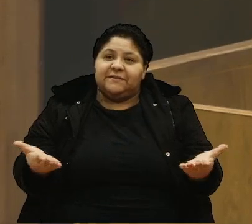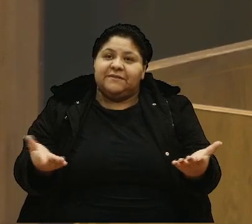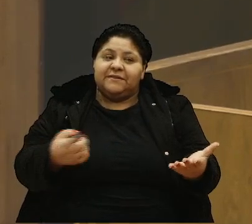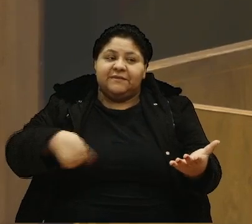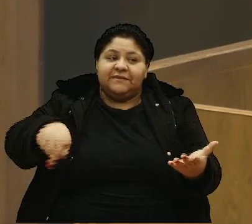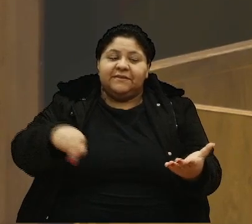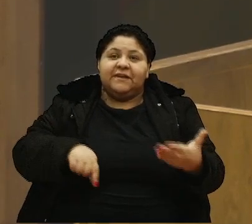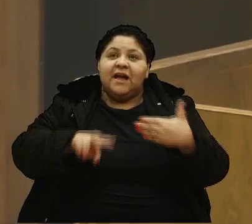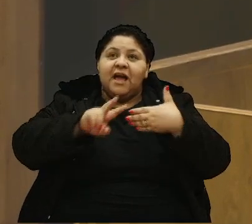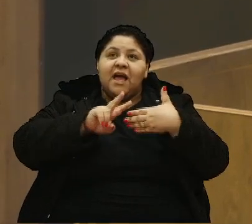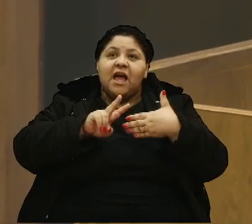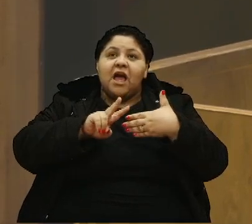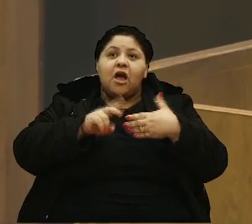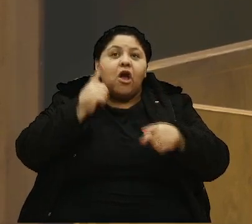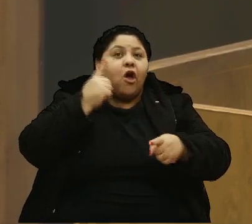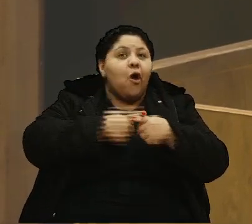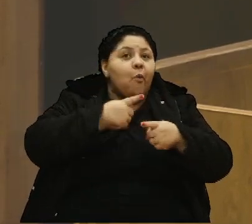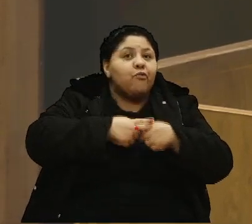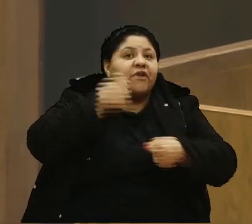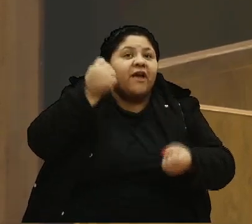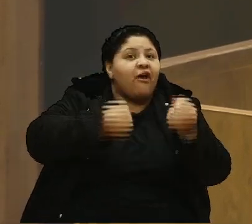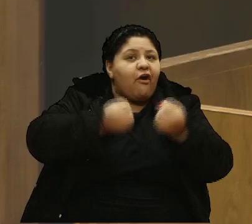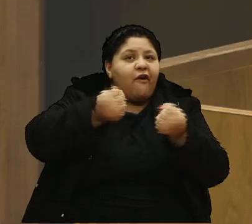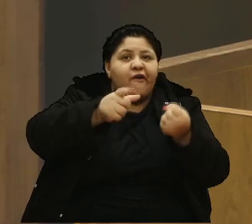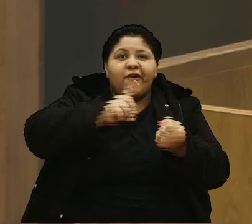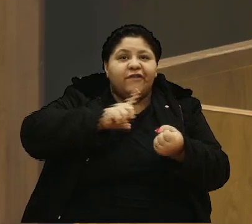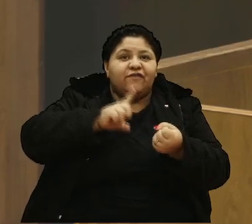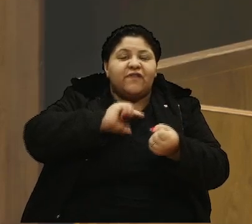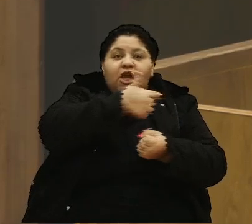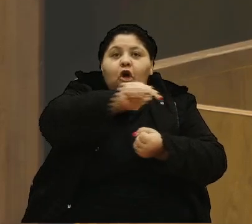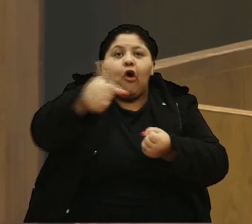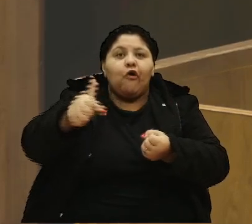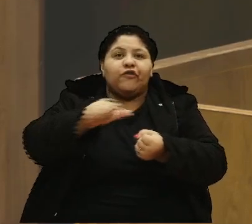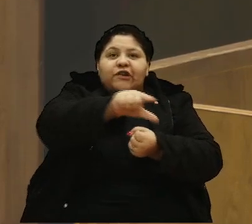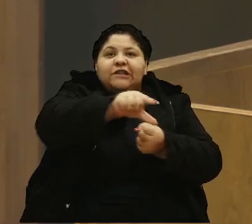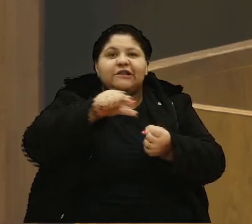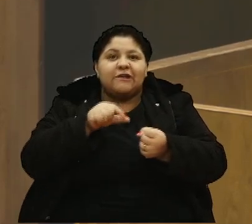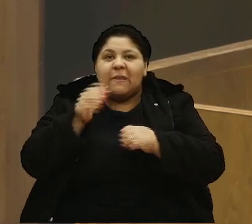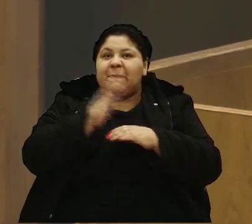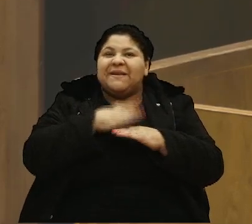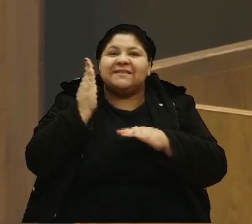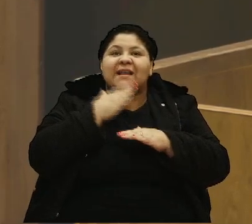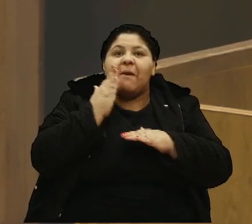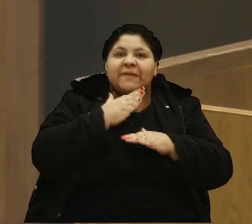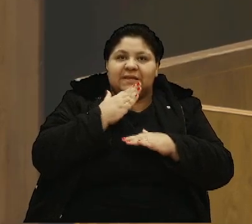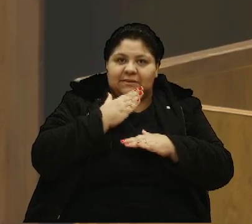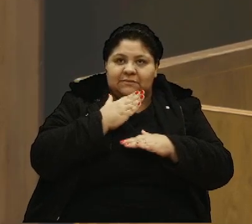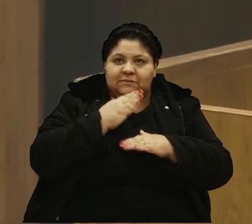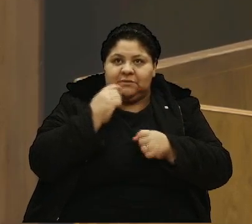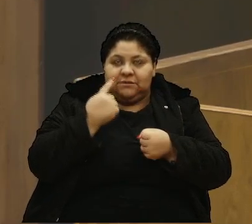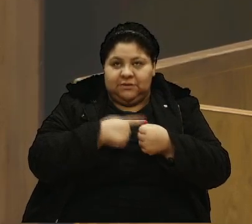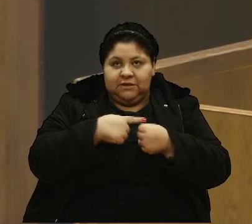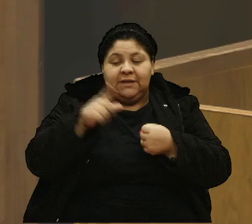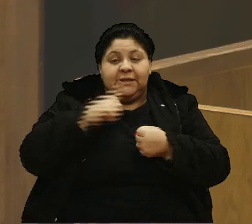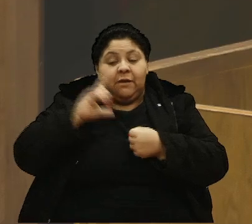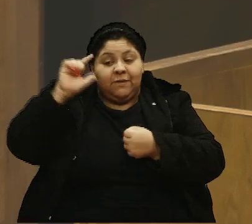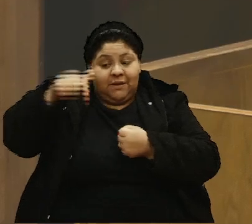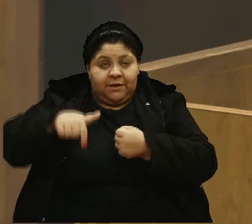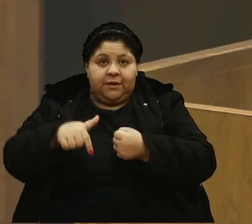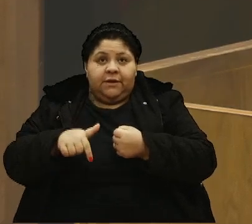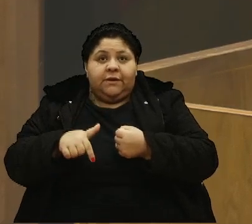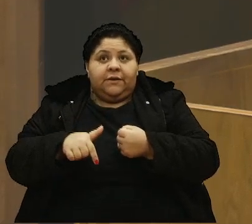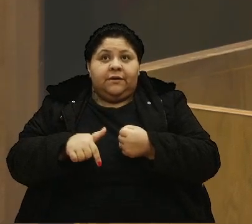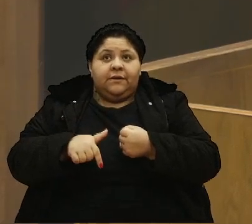A causa é que os motoristas não têm outra via que seja mais rápida na cidade. Nós temos aqui